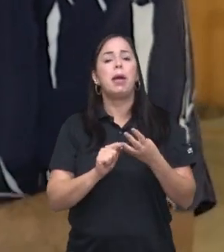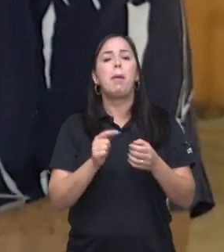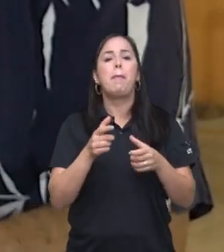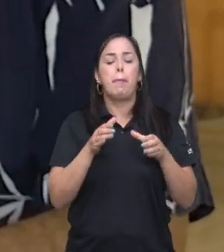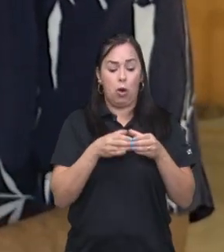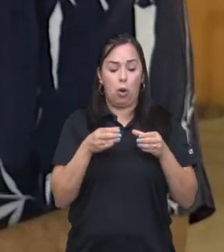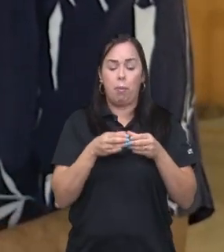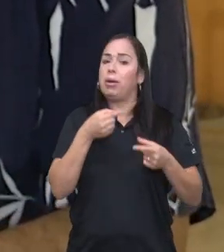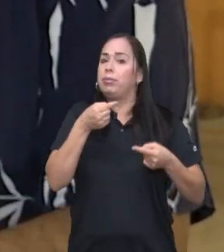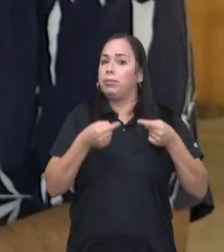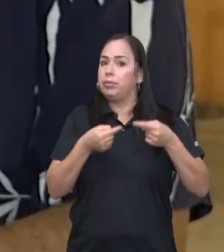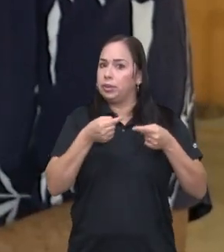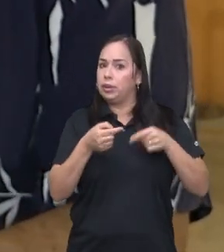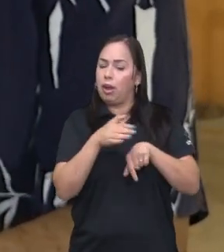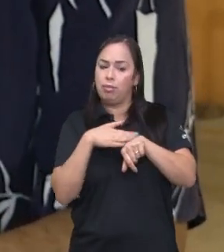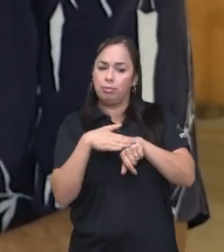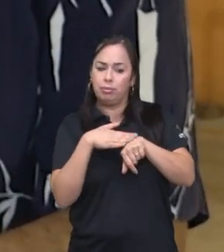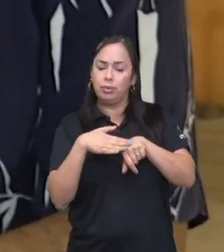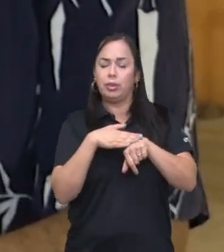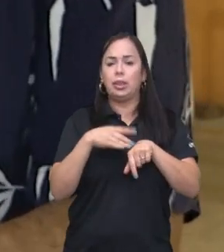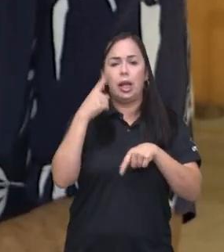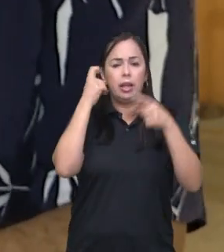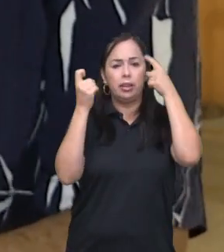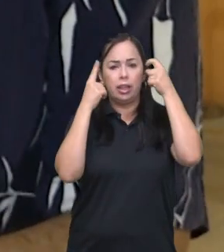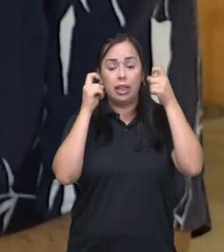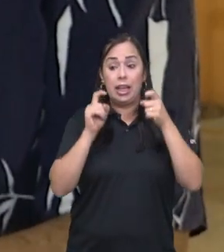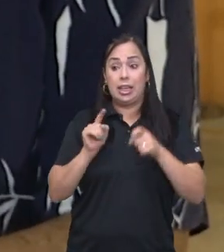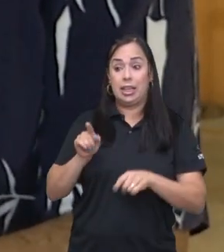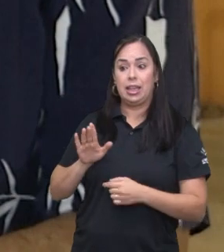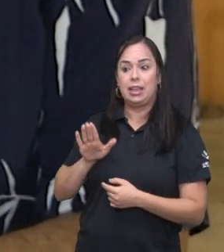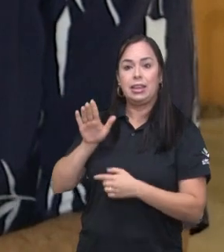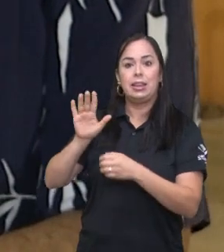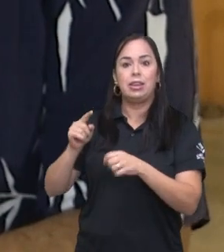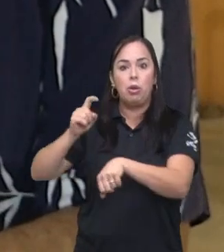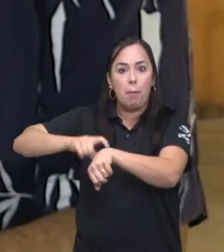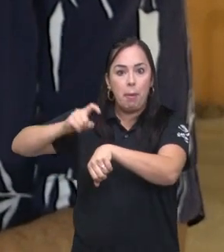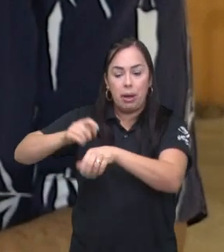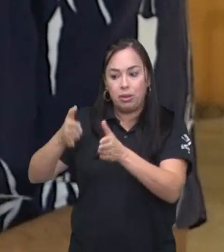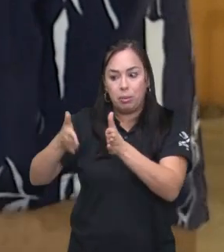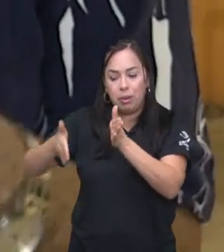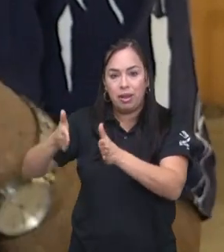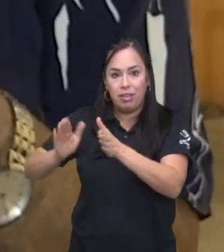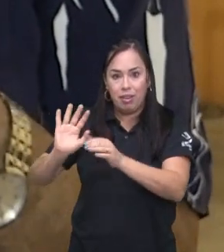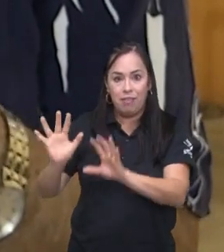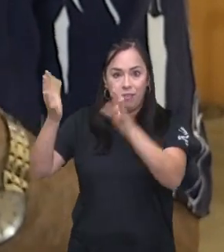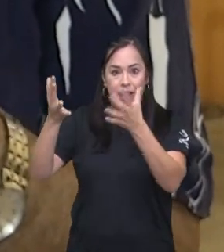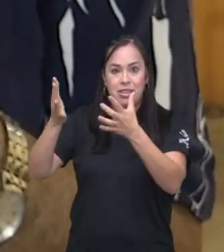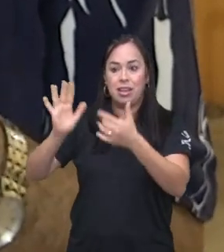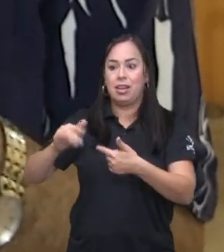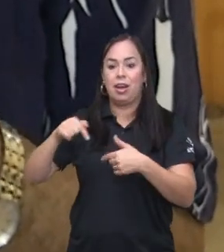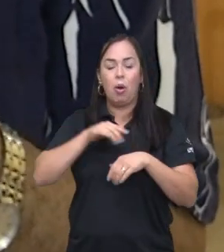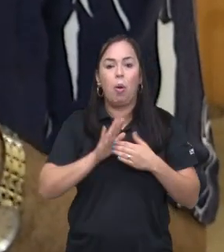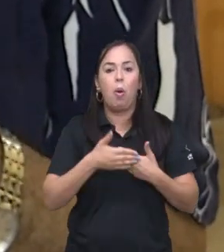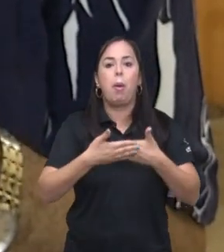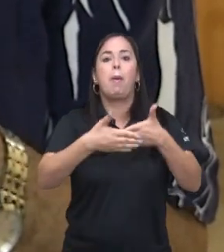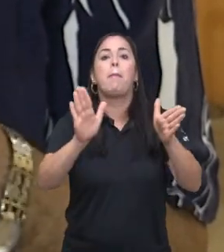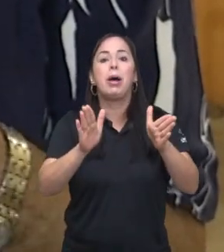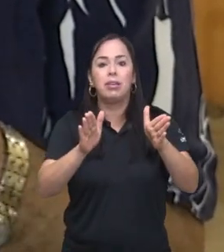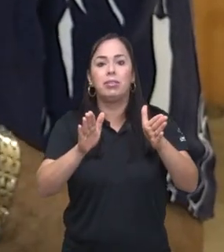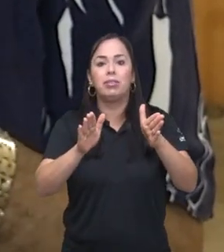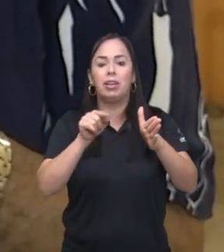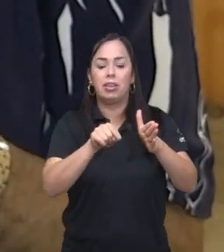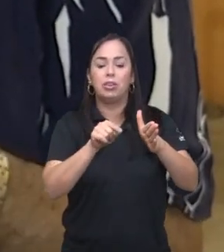se trabalhava isso para que na festa fosse inaugurado. E essa coisa marcou bastante a história do bairro,